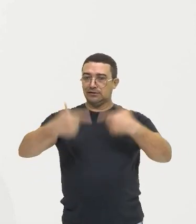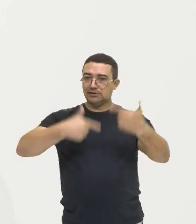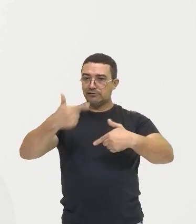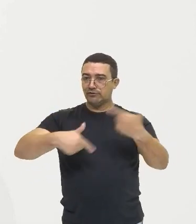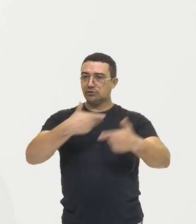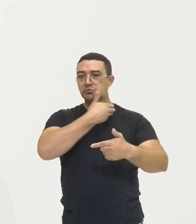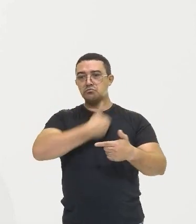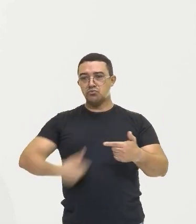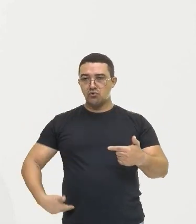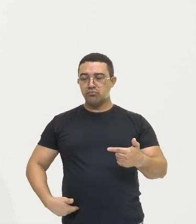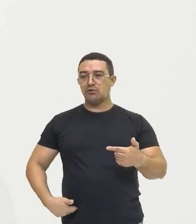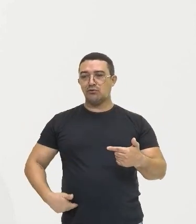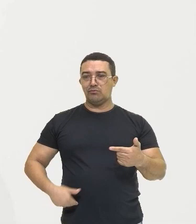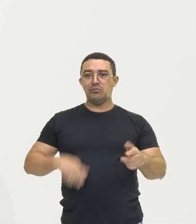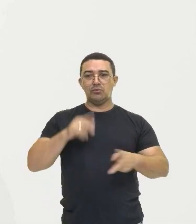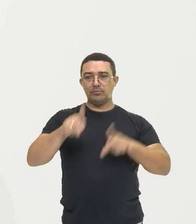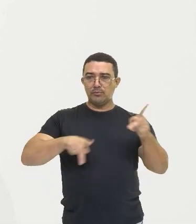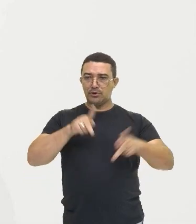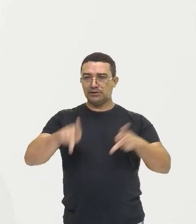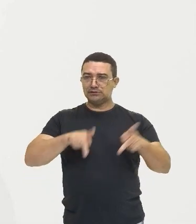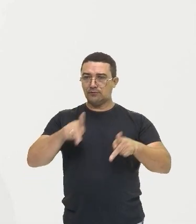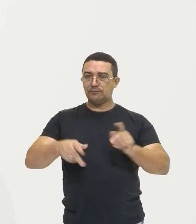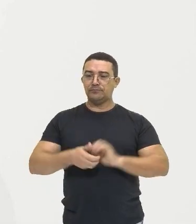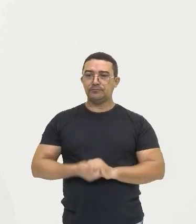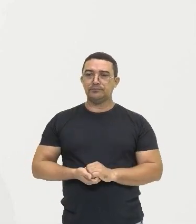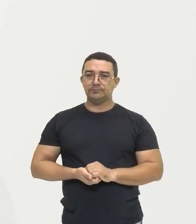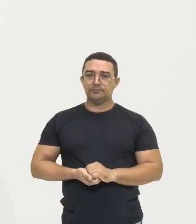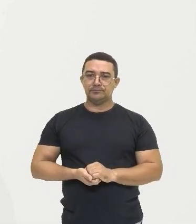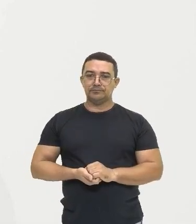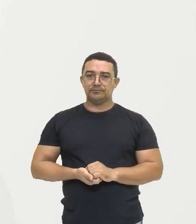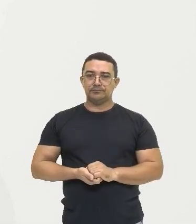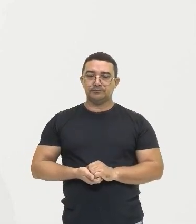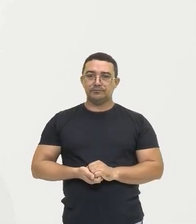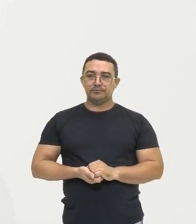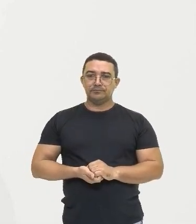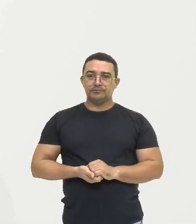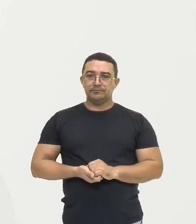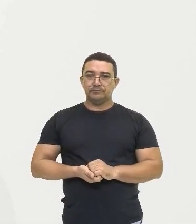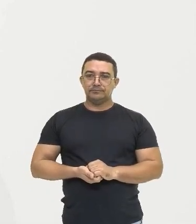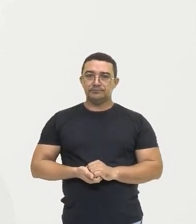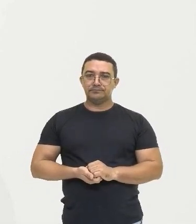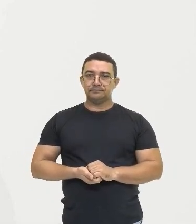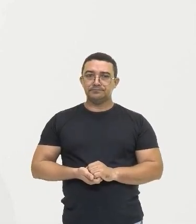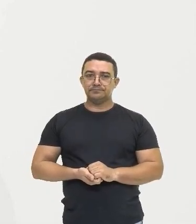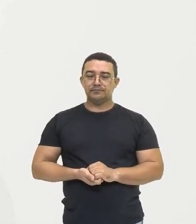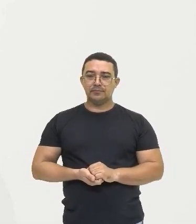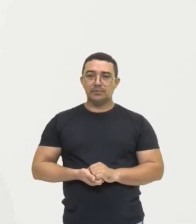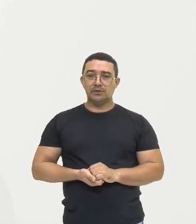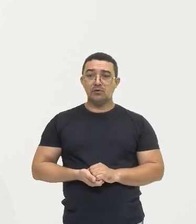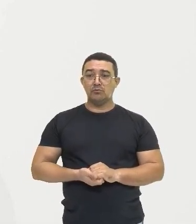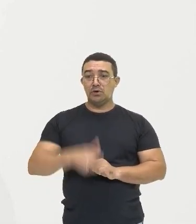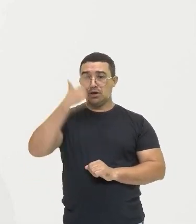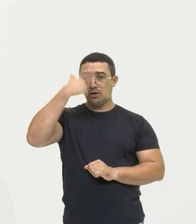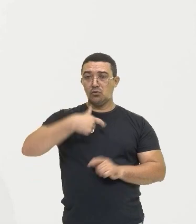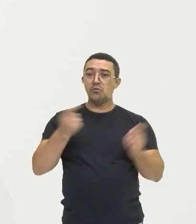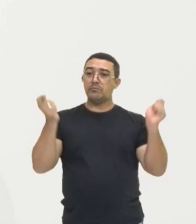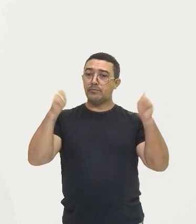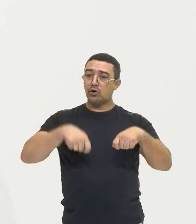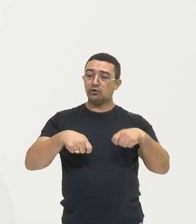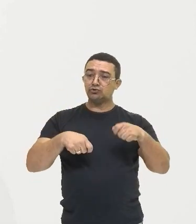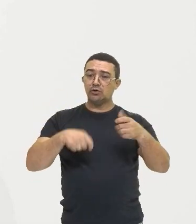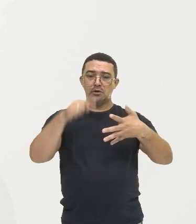serviços públicos de uma forma geral. Agora eu destaco uma coisa aqui para vocês, tá, turma? Olha só. Eu posso usar um